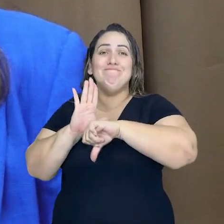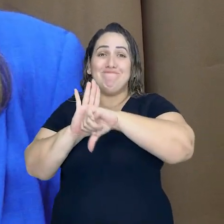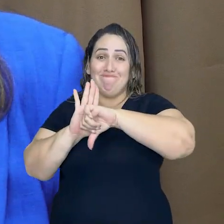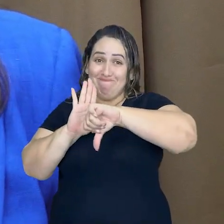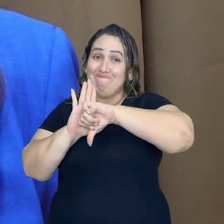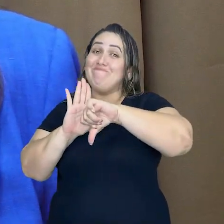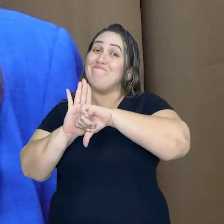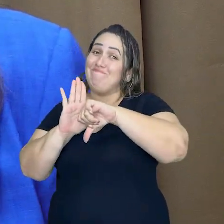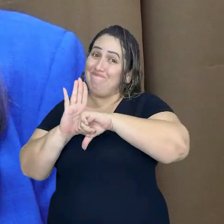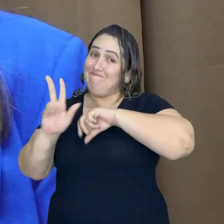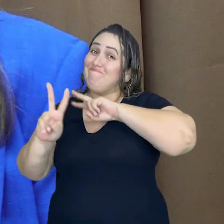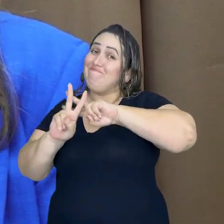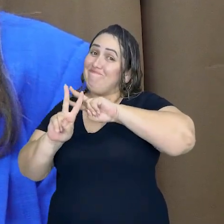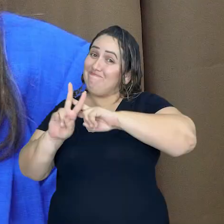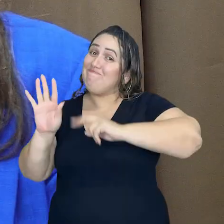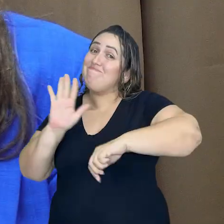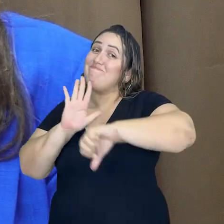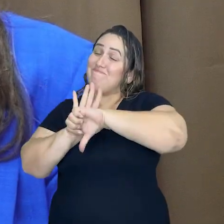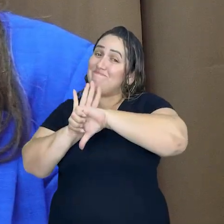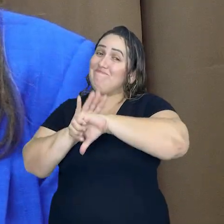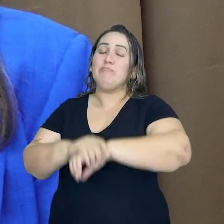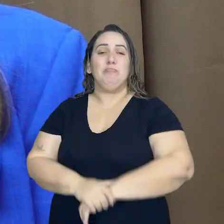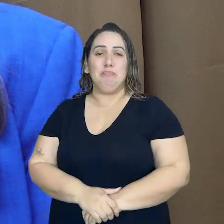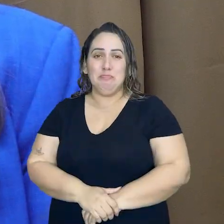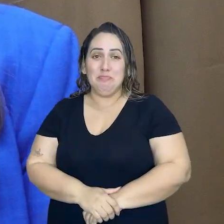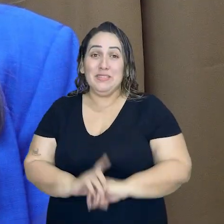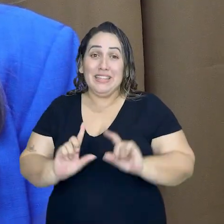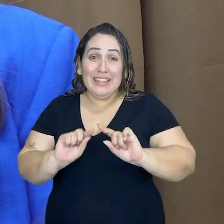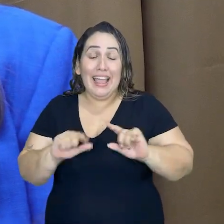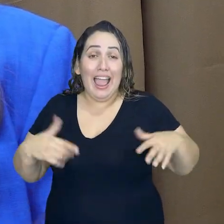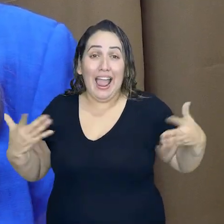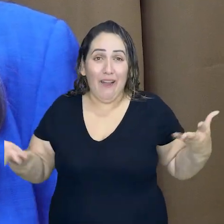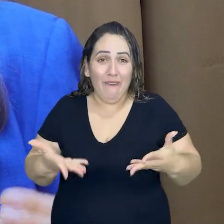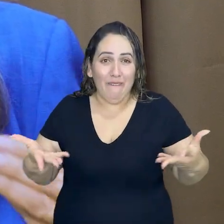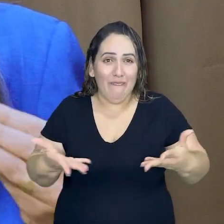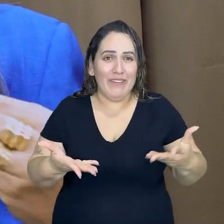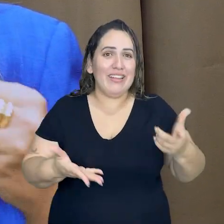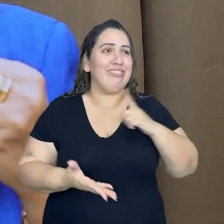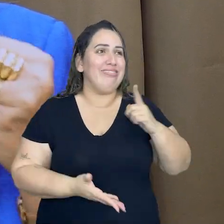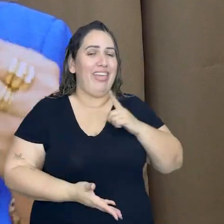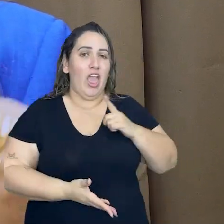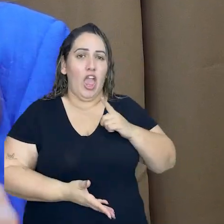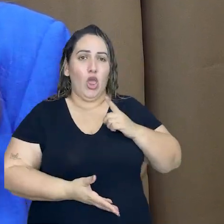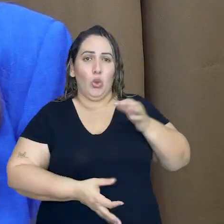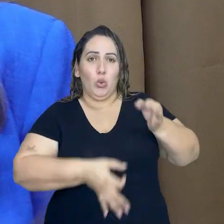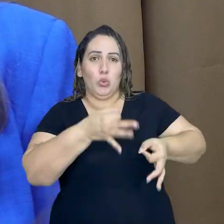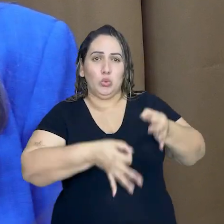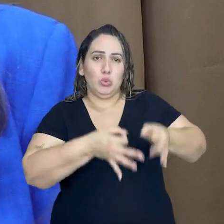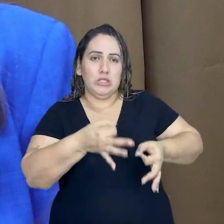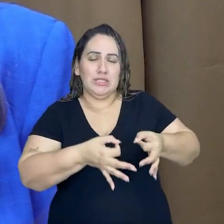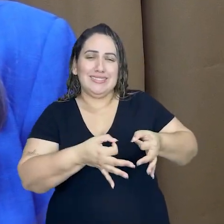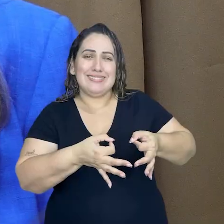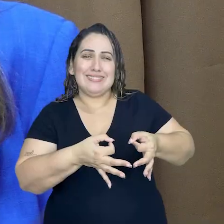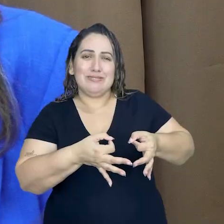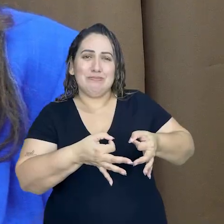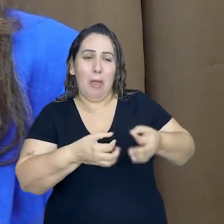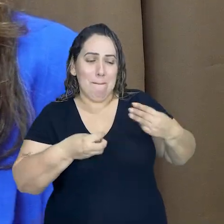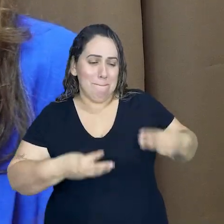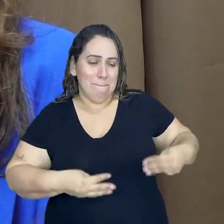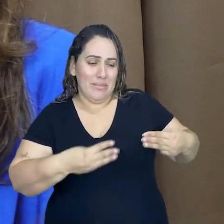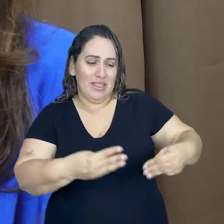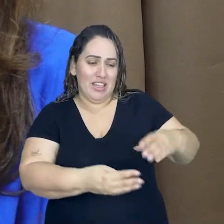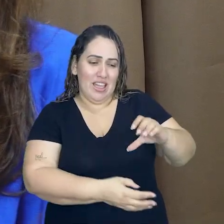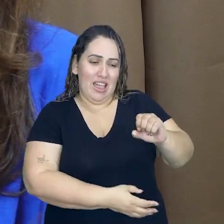uma regra que está na Constituição, então a gente tem que cumprir a legislação, mas eles querem mudar o entendimento